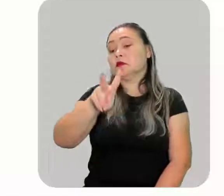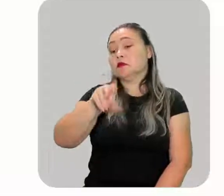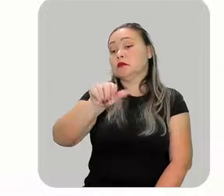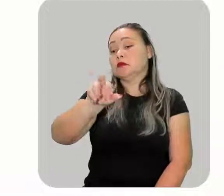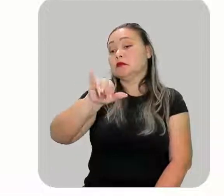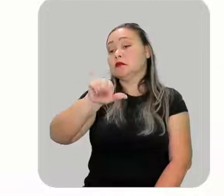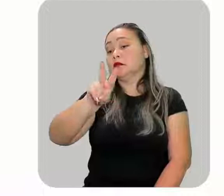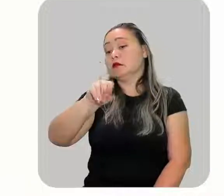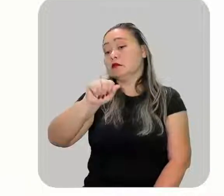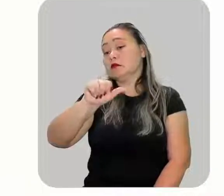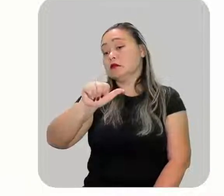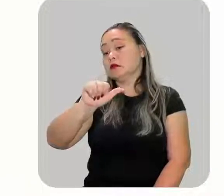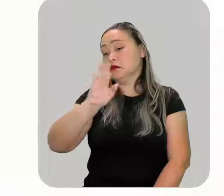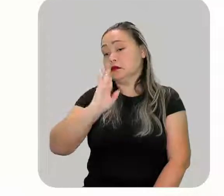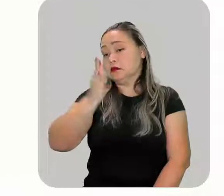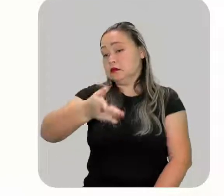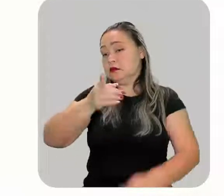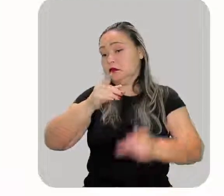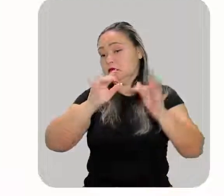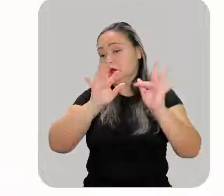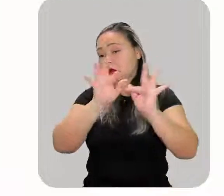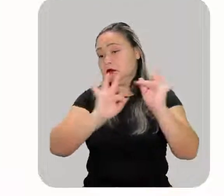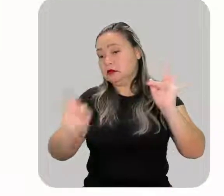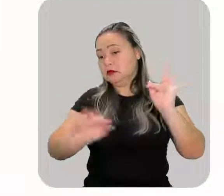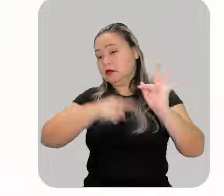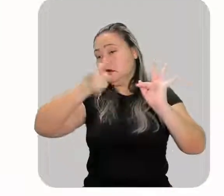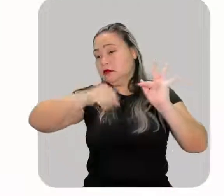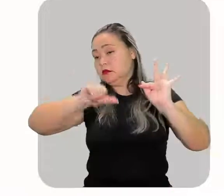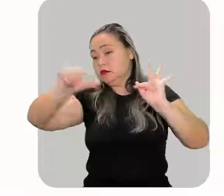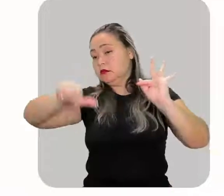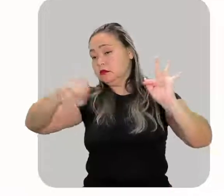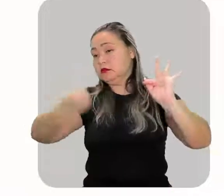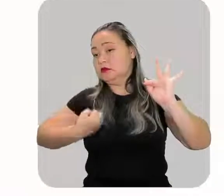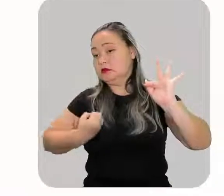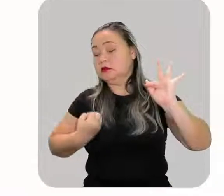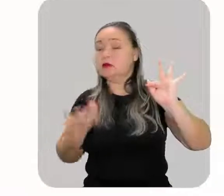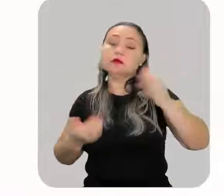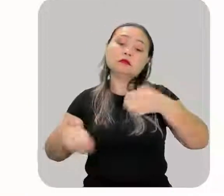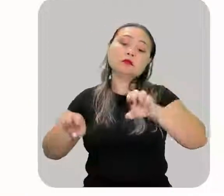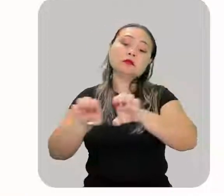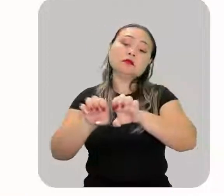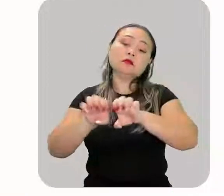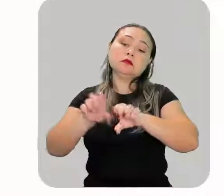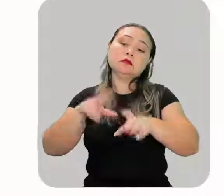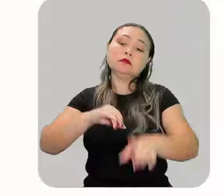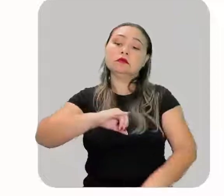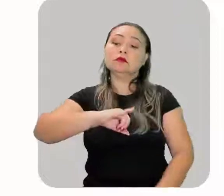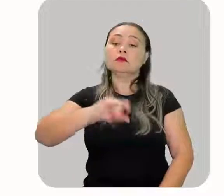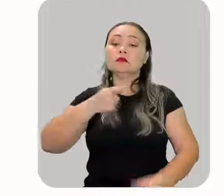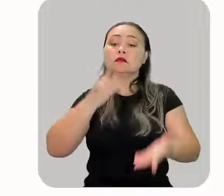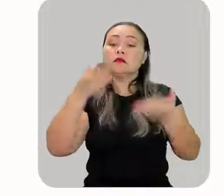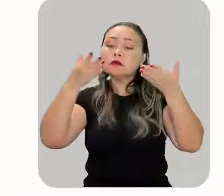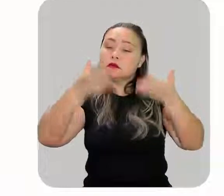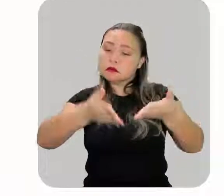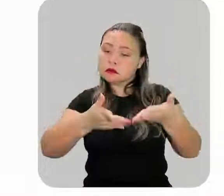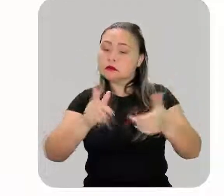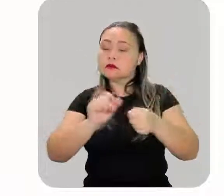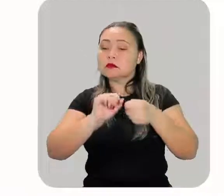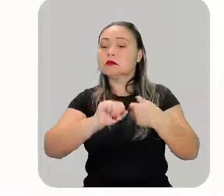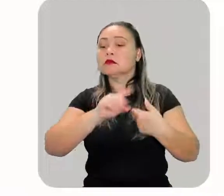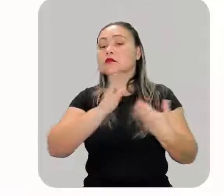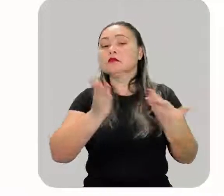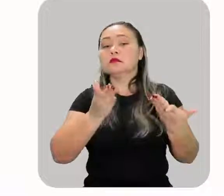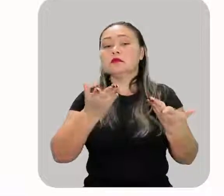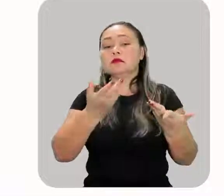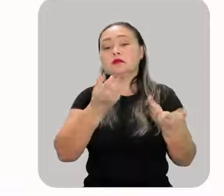Variável também, mas é em função, né? Nas funções, porque aí varia mesmo o valor, né? Nas equações a gente chama mais de incógnita porque aquele valor é específico. Específico,